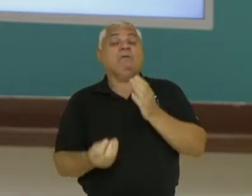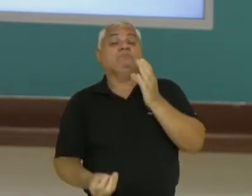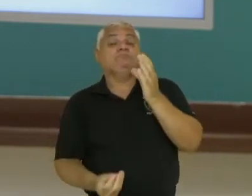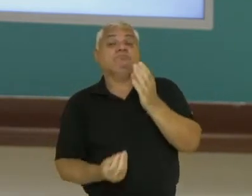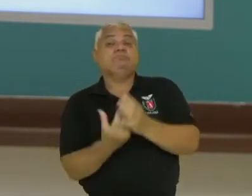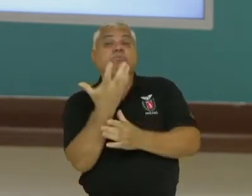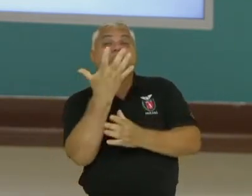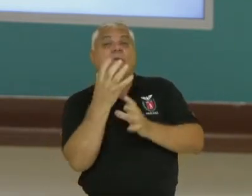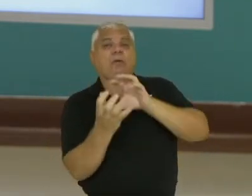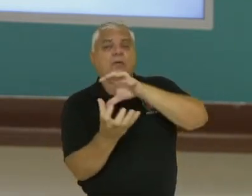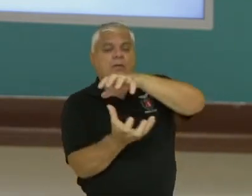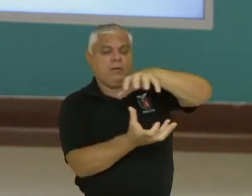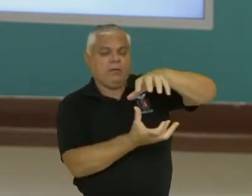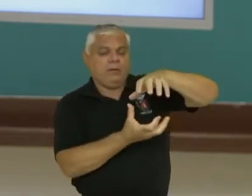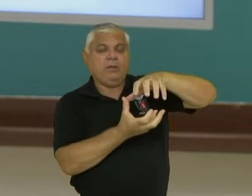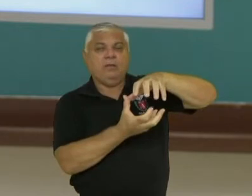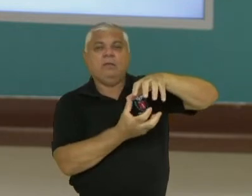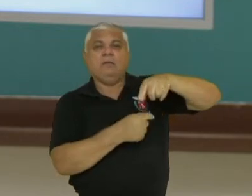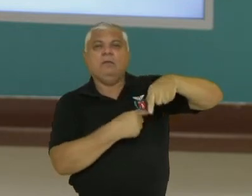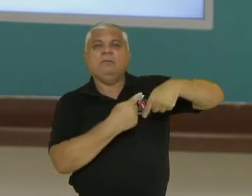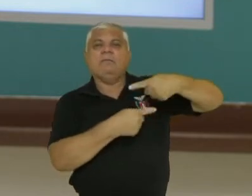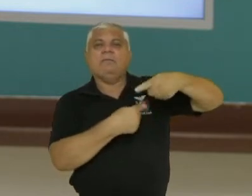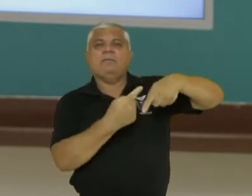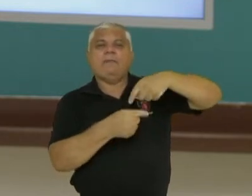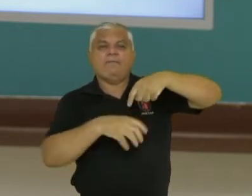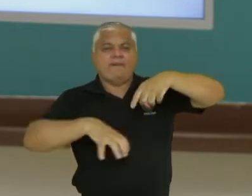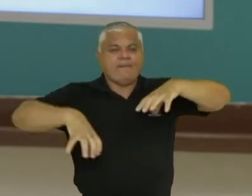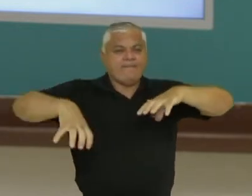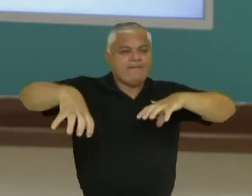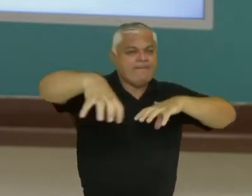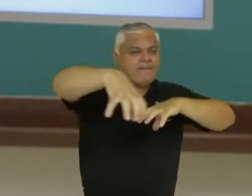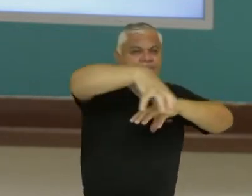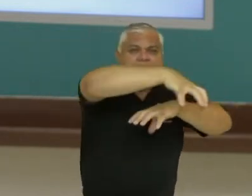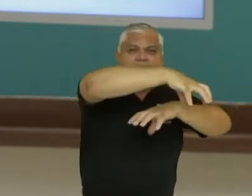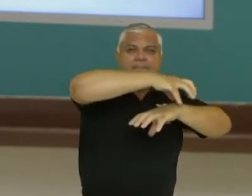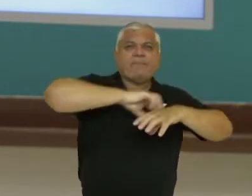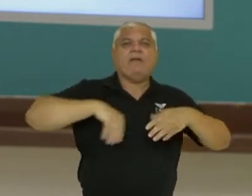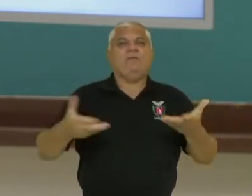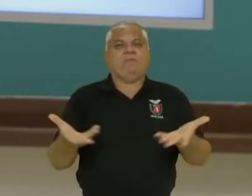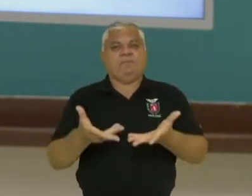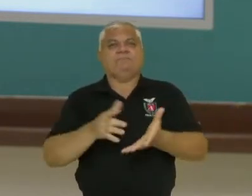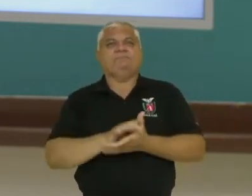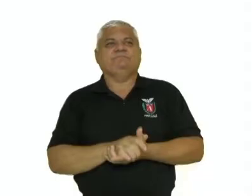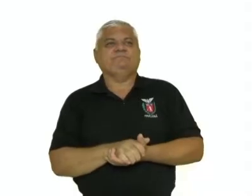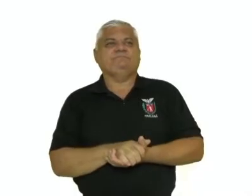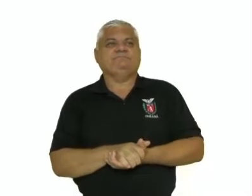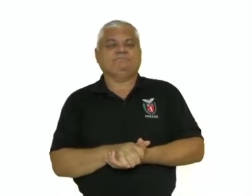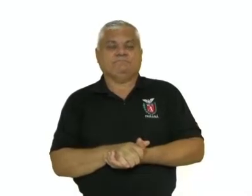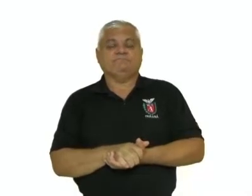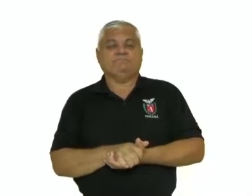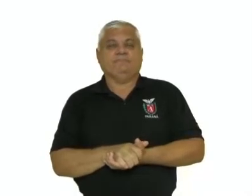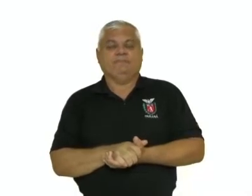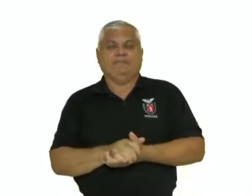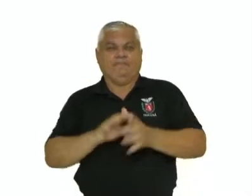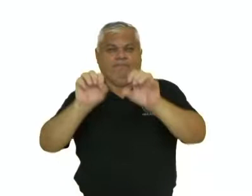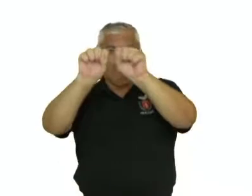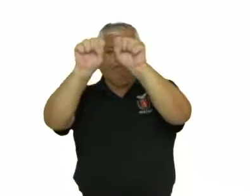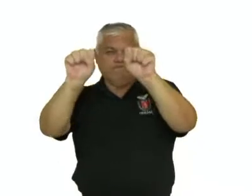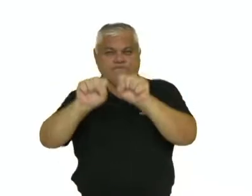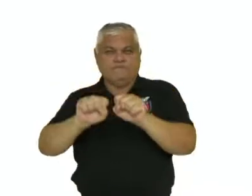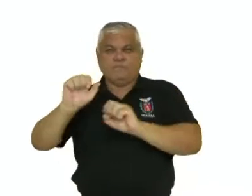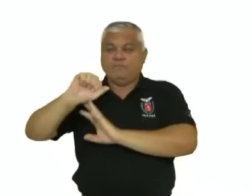da Terra e, consequentemente, dos outros planetas a partir de agora. Então, o Sistema